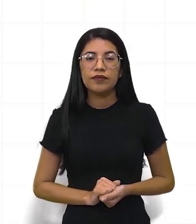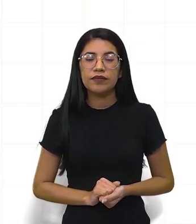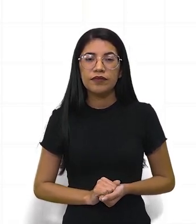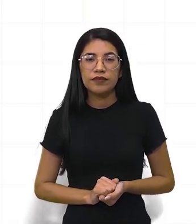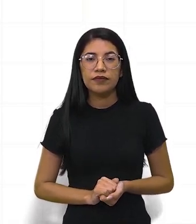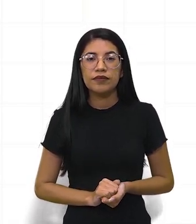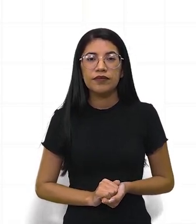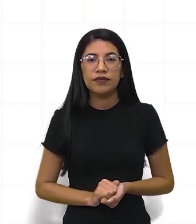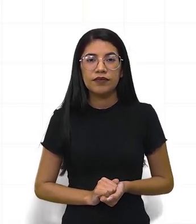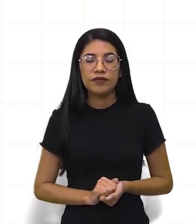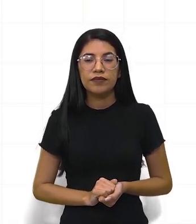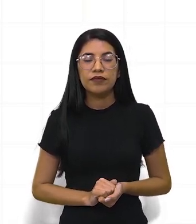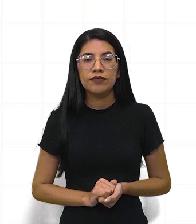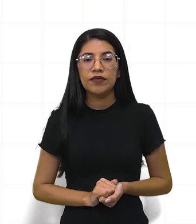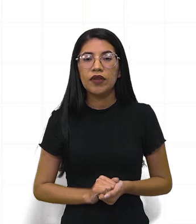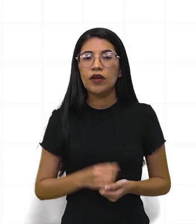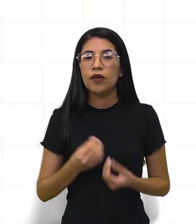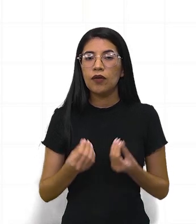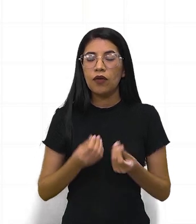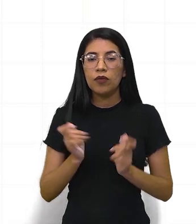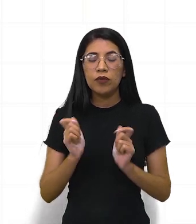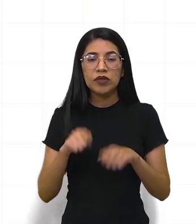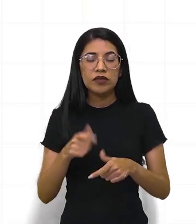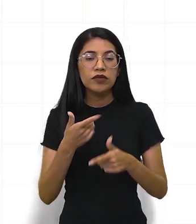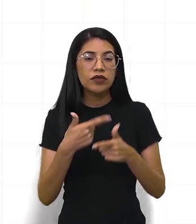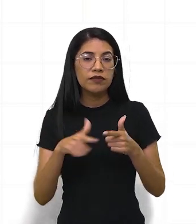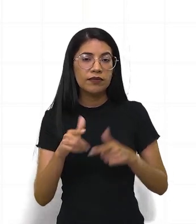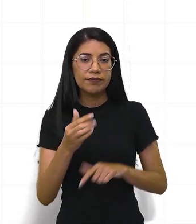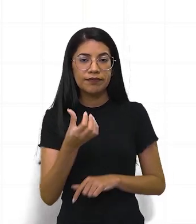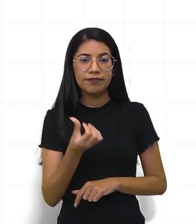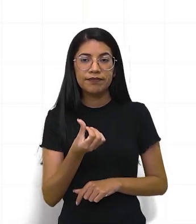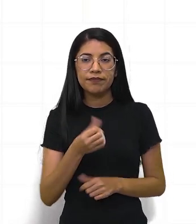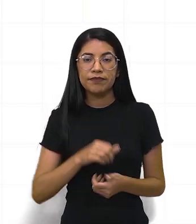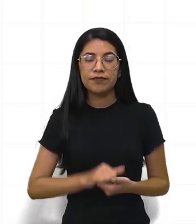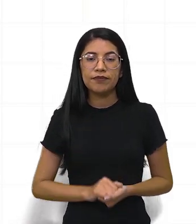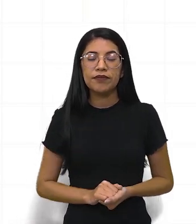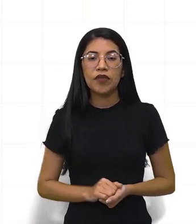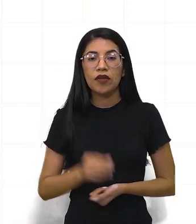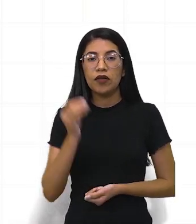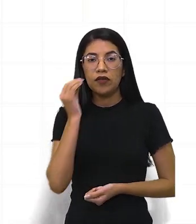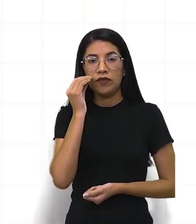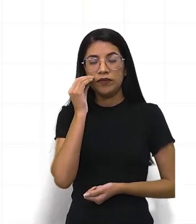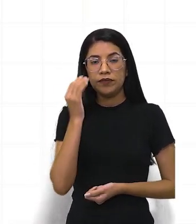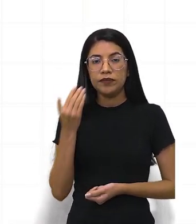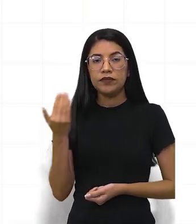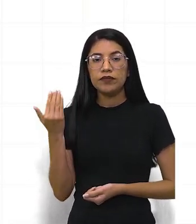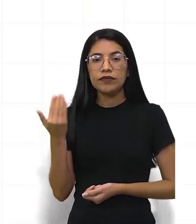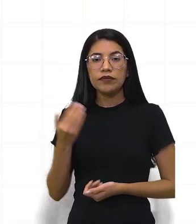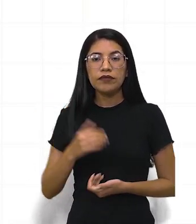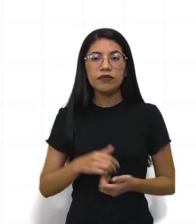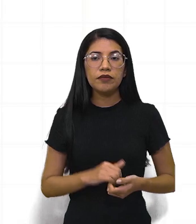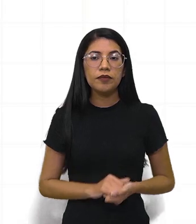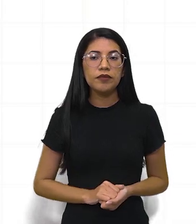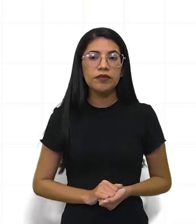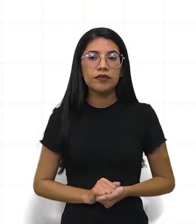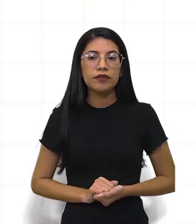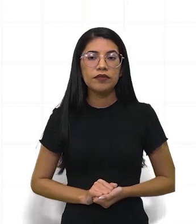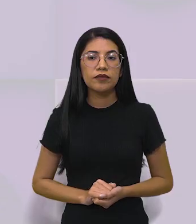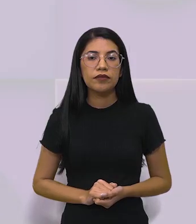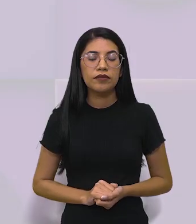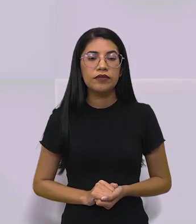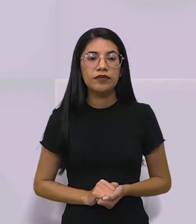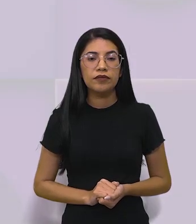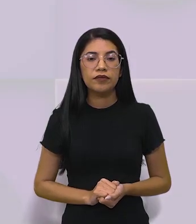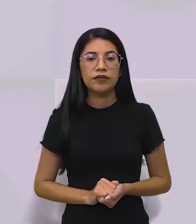é divisível por 6. Então, eu quero que vocês acompanhem aqui comigo. Observem lá.